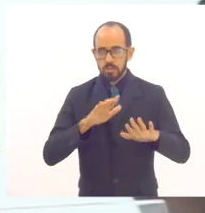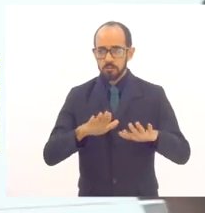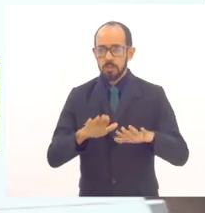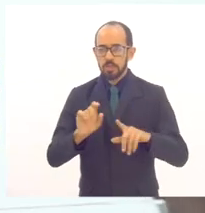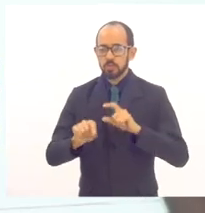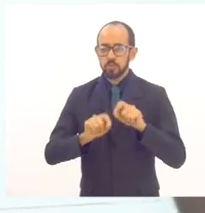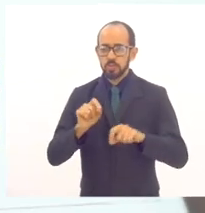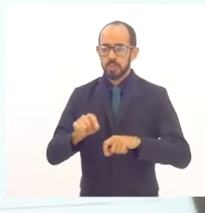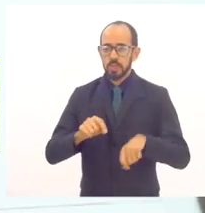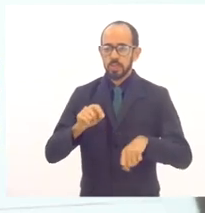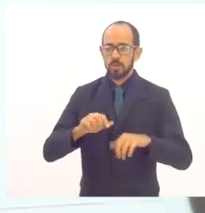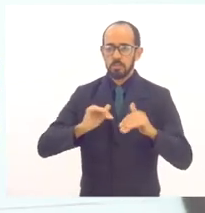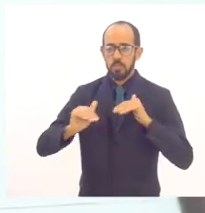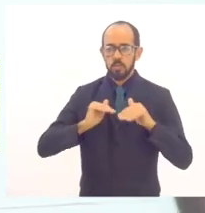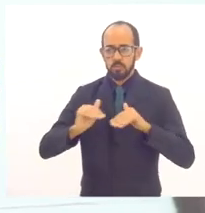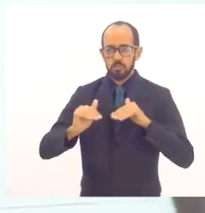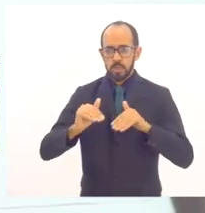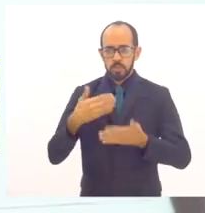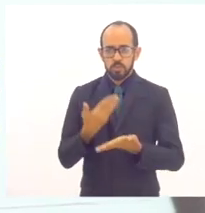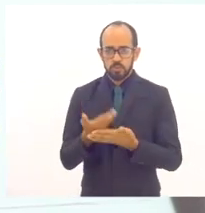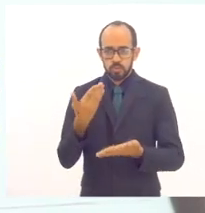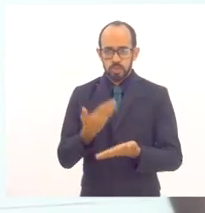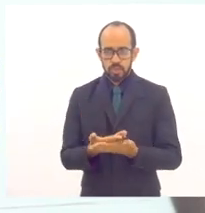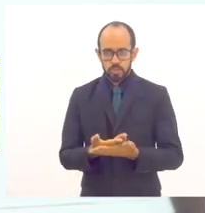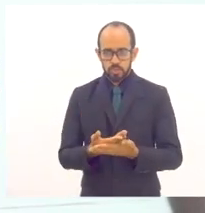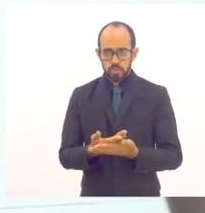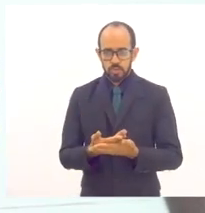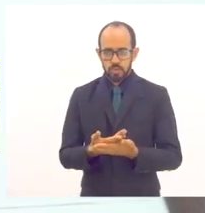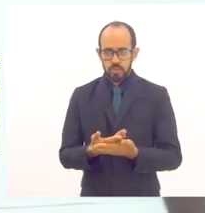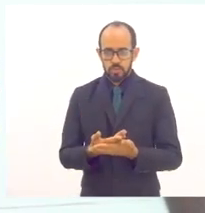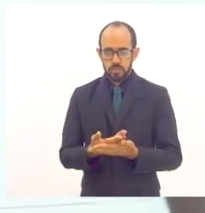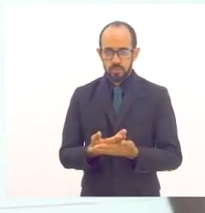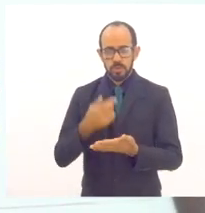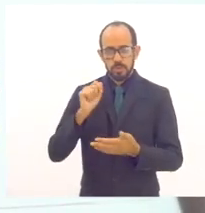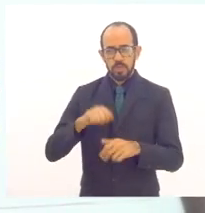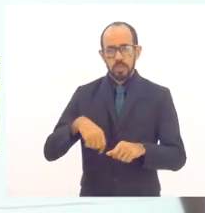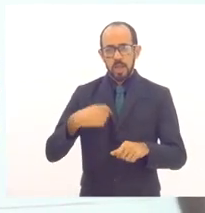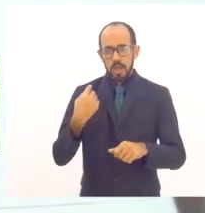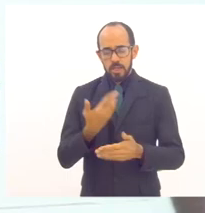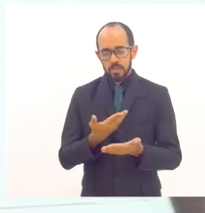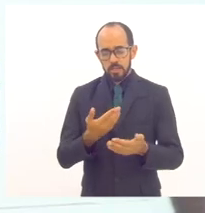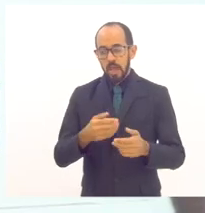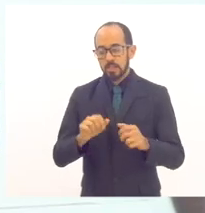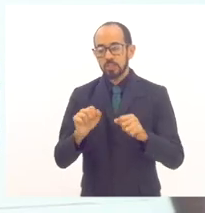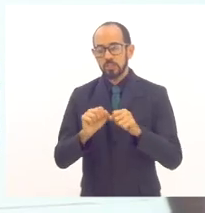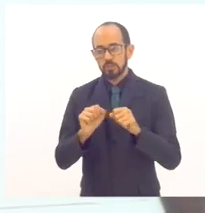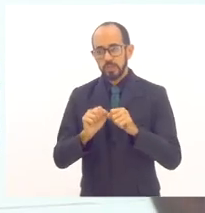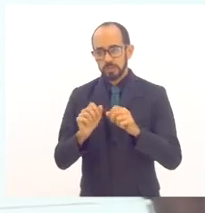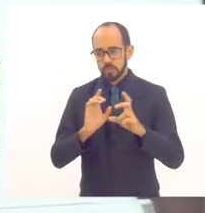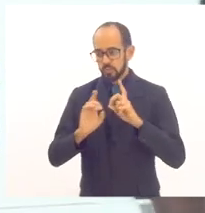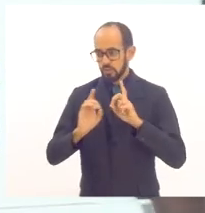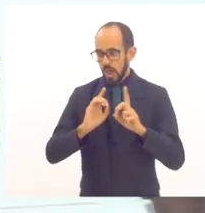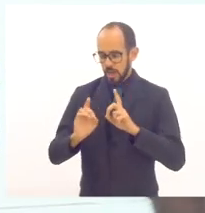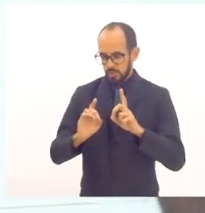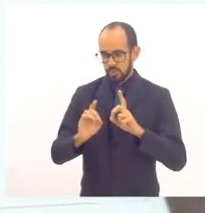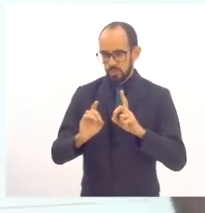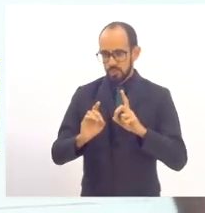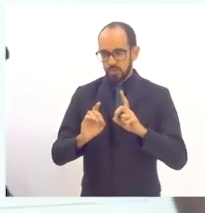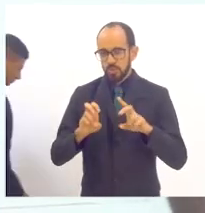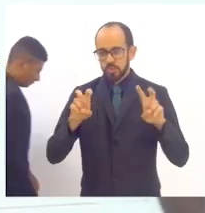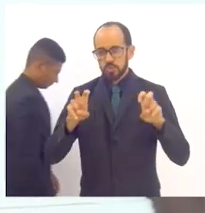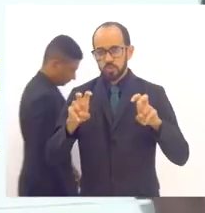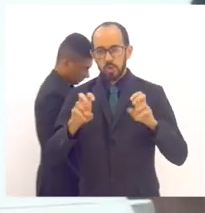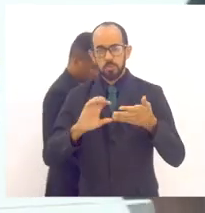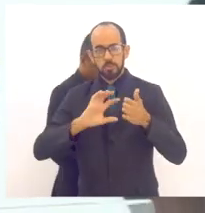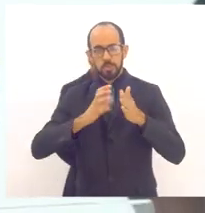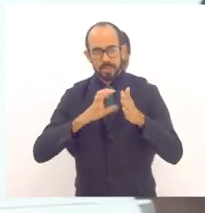movimento estudantil e formei grêmio nas escolas, você dialogava muito conosco e questões de